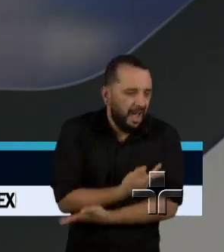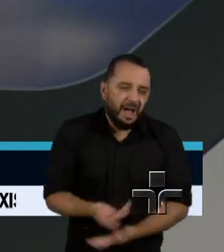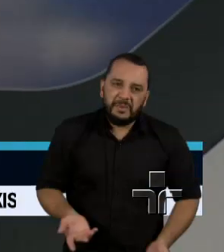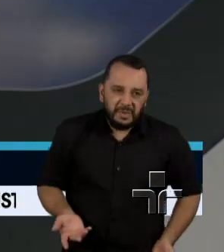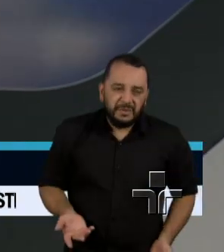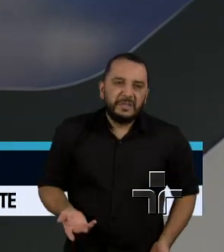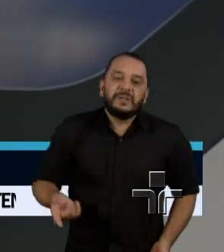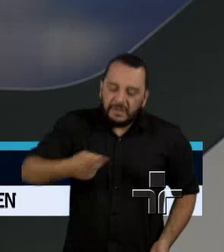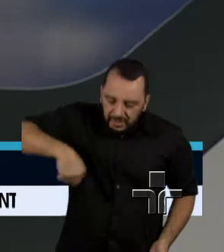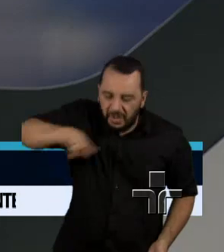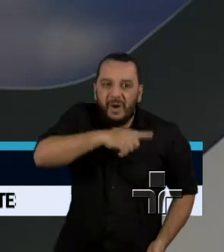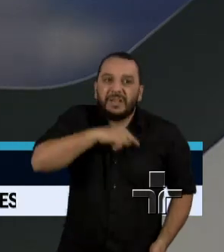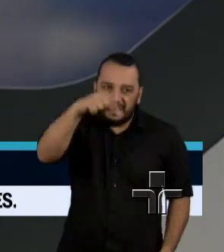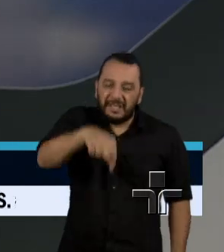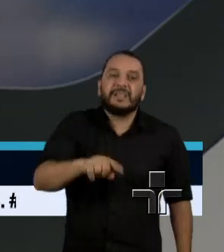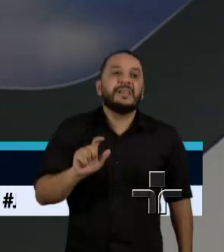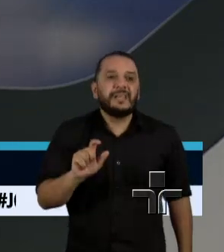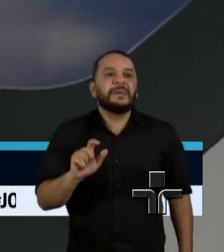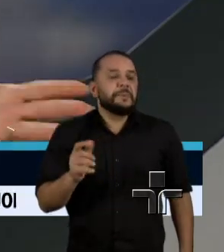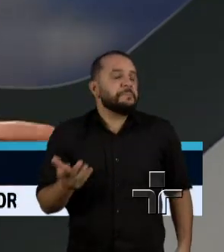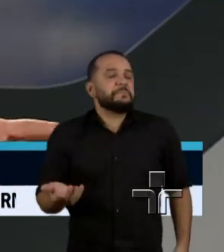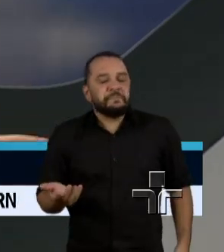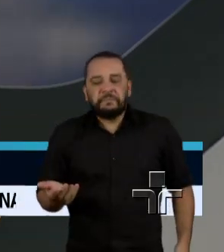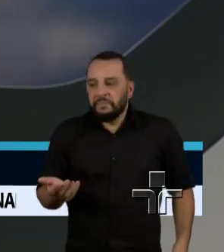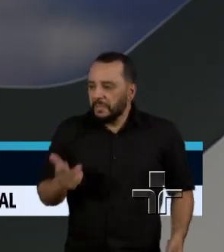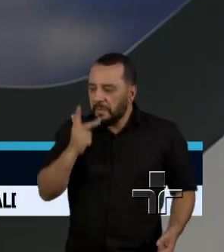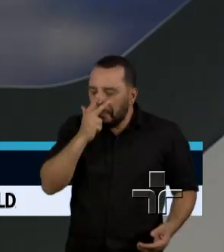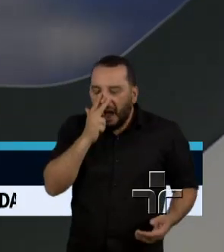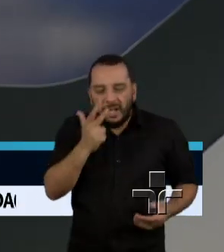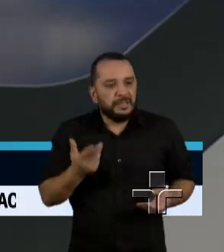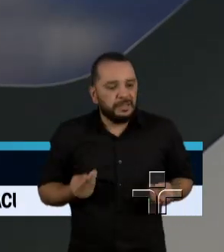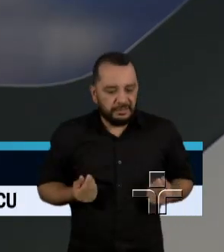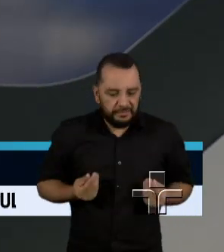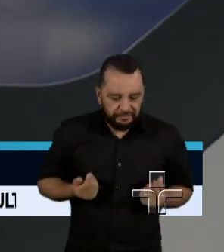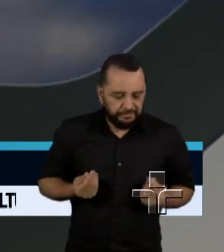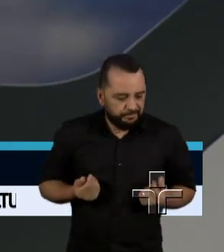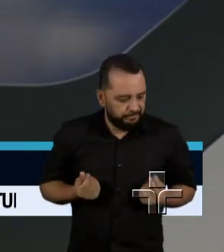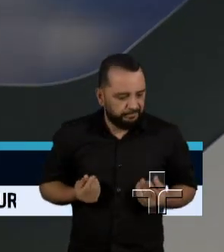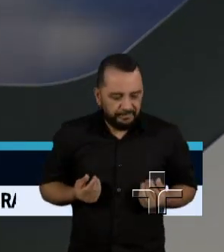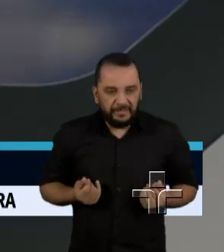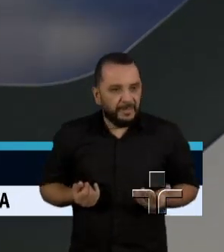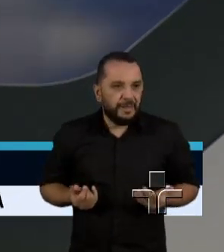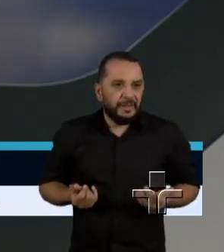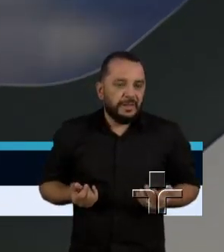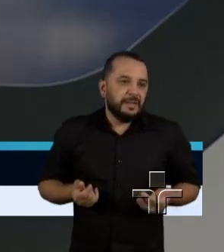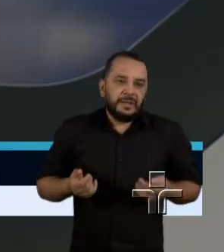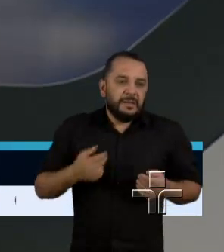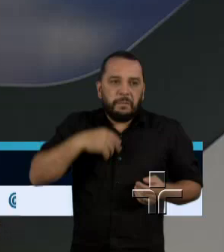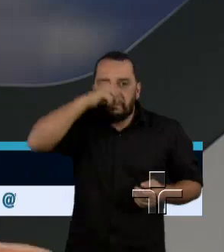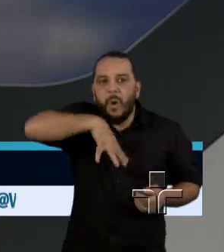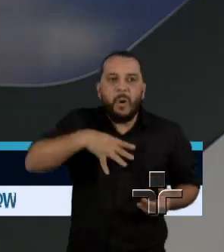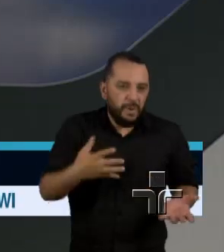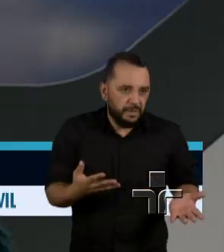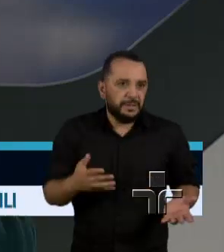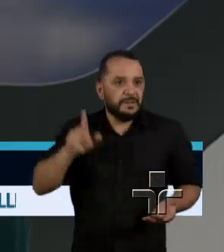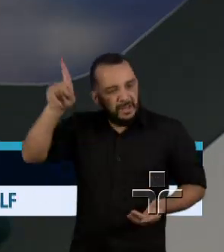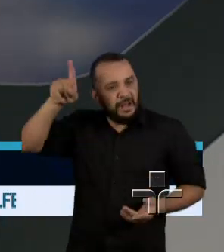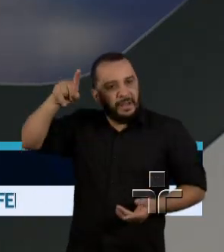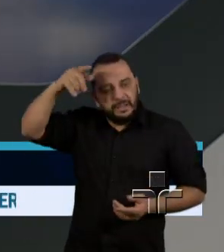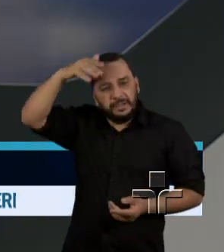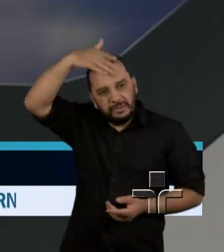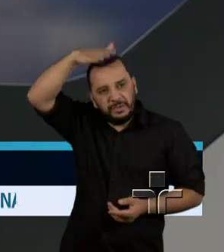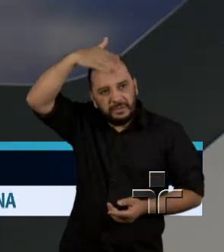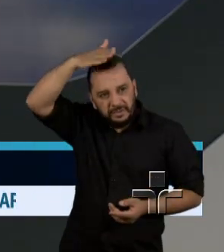nós estamos aqui diante de uma situação meio grotesca nos Estados Unidos com Donald Trump,